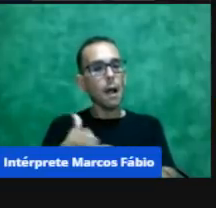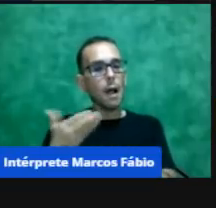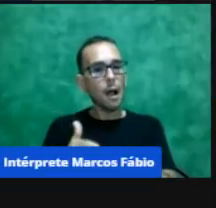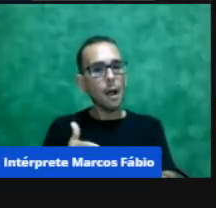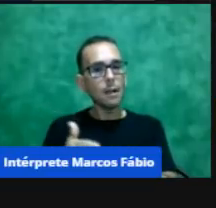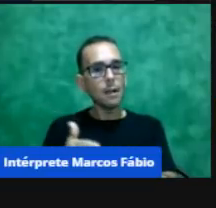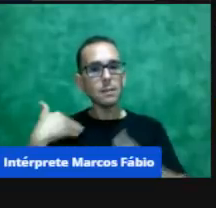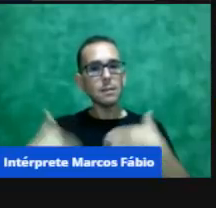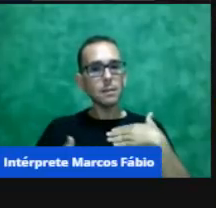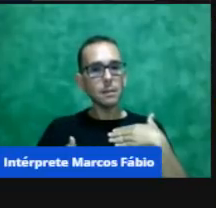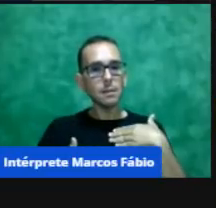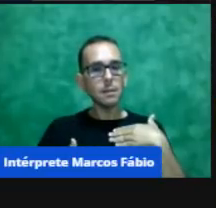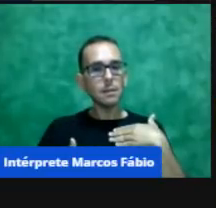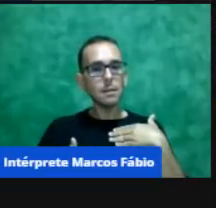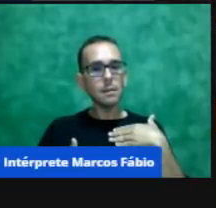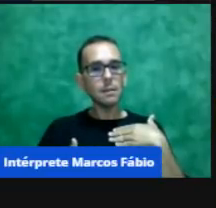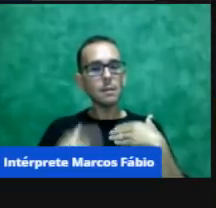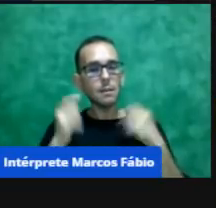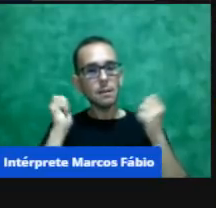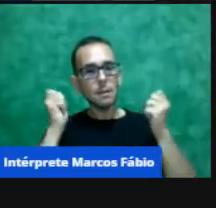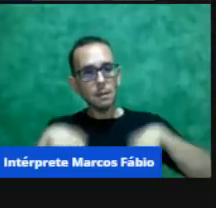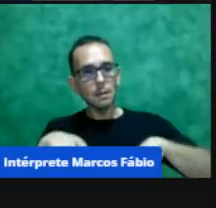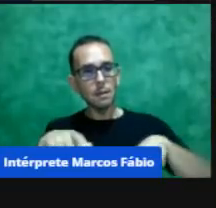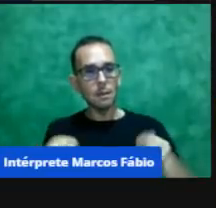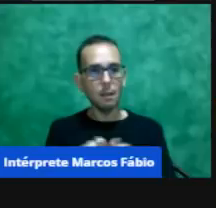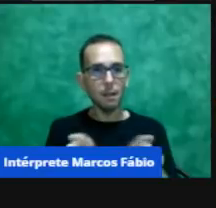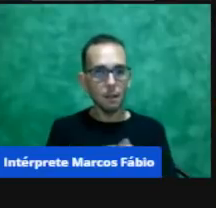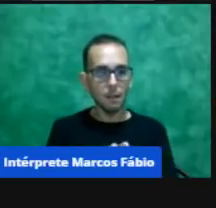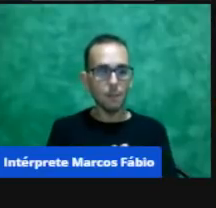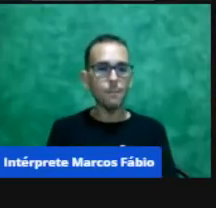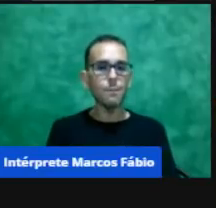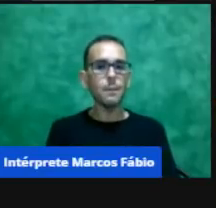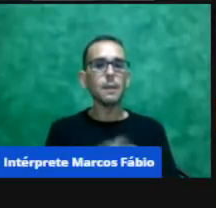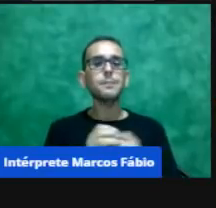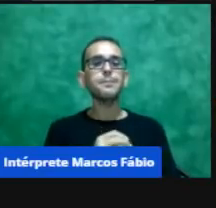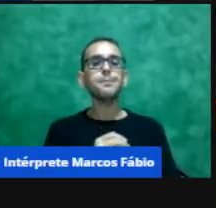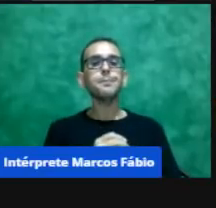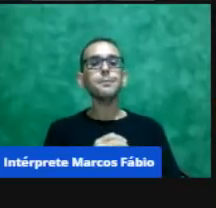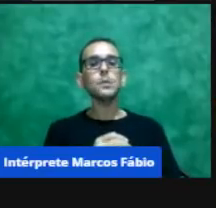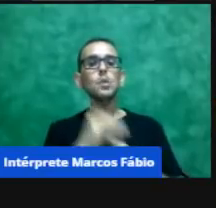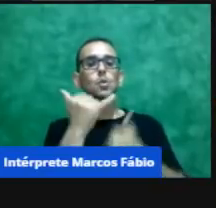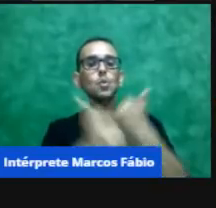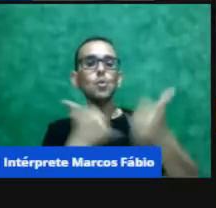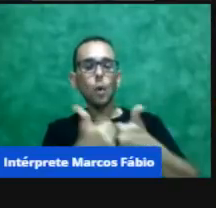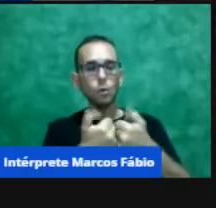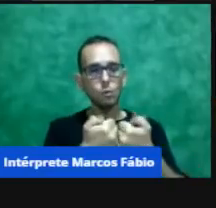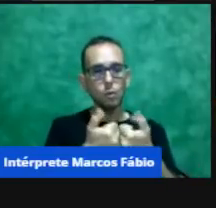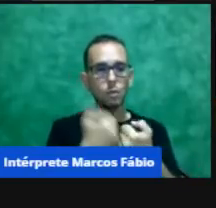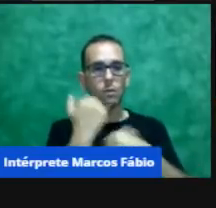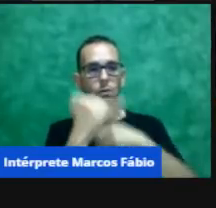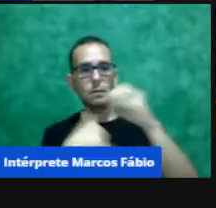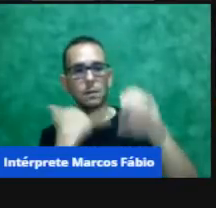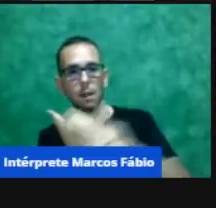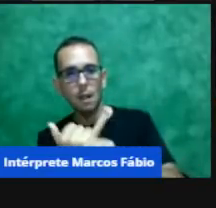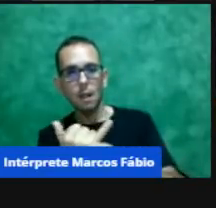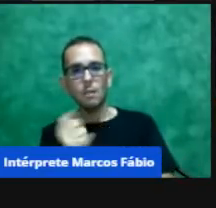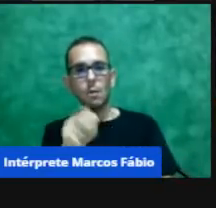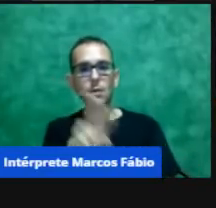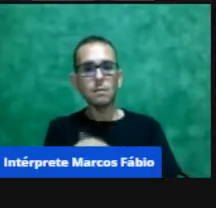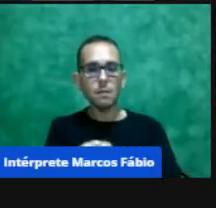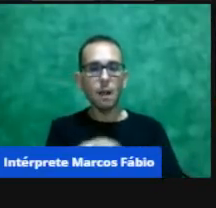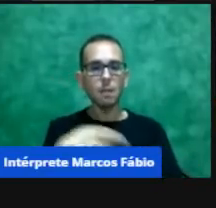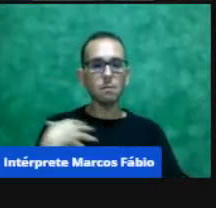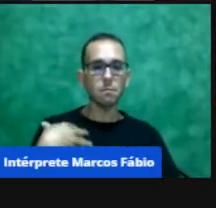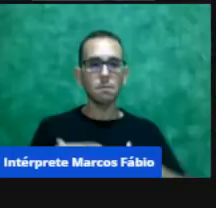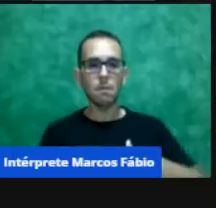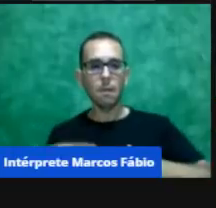corpo, trabalhando a questão dos games, né, jogos eletrônicos virtuais, que utiliza a questão do movimento